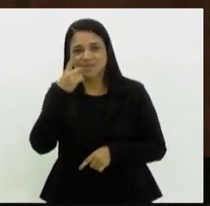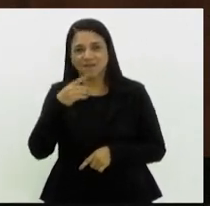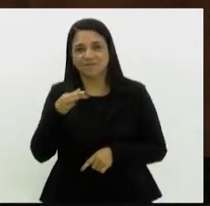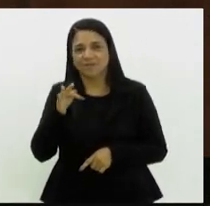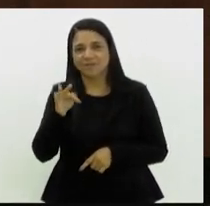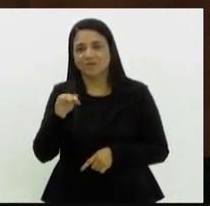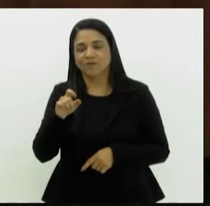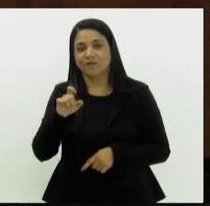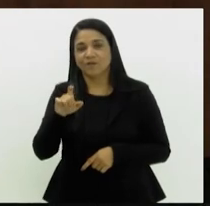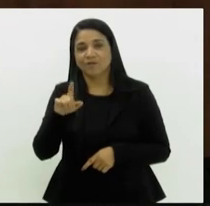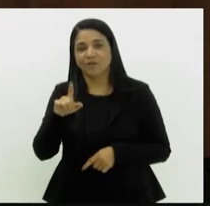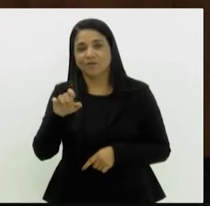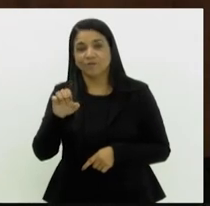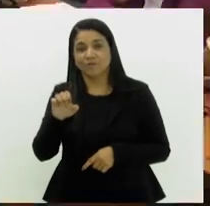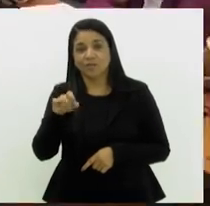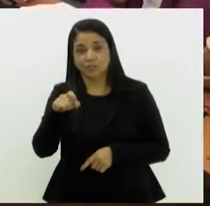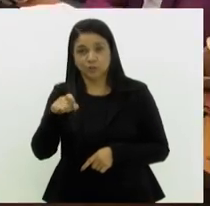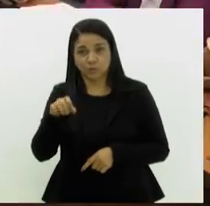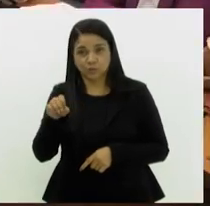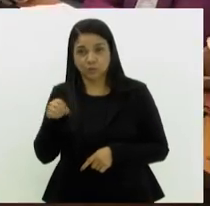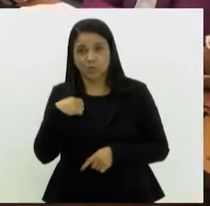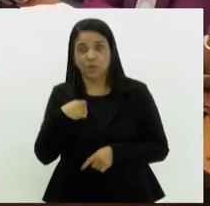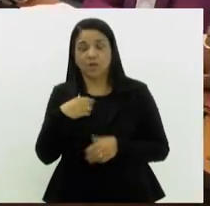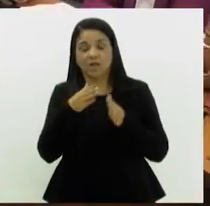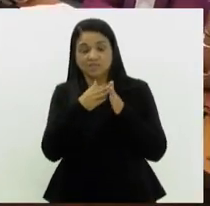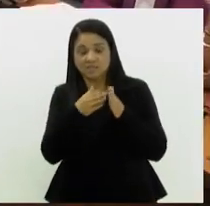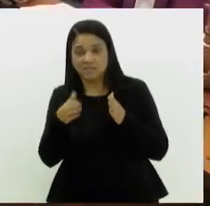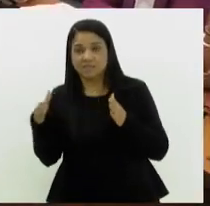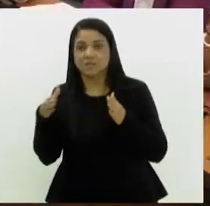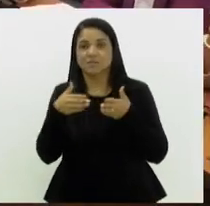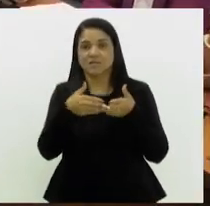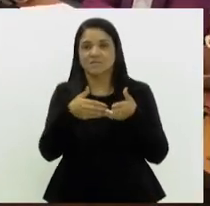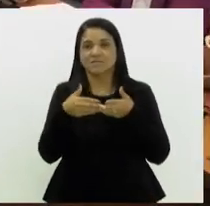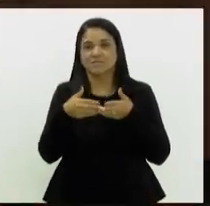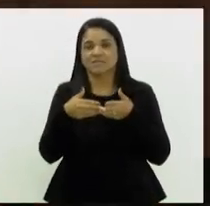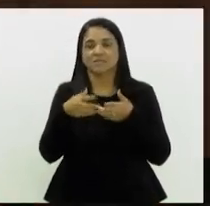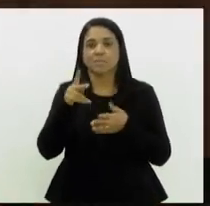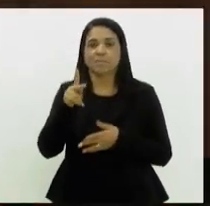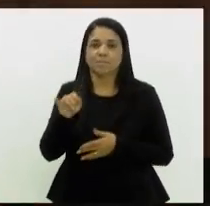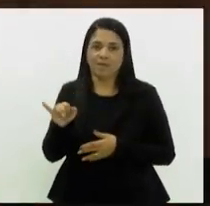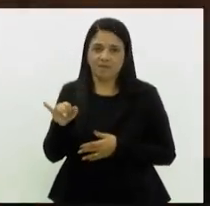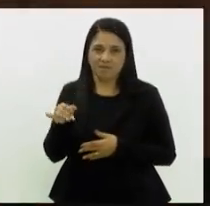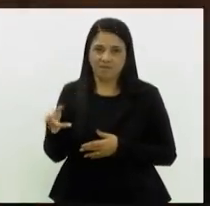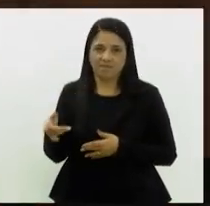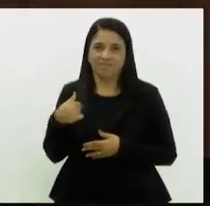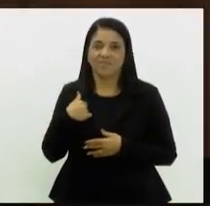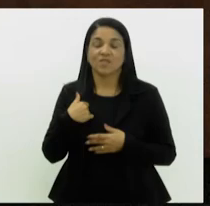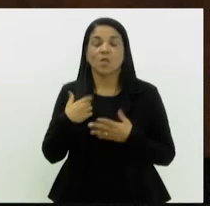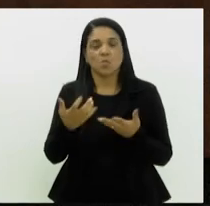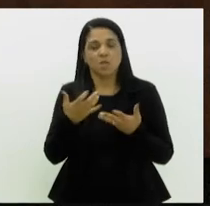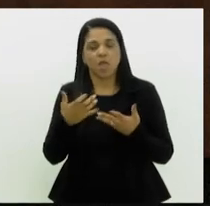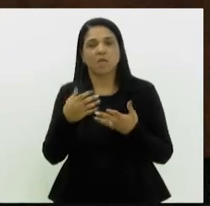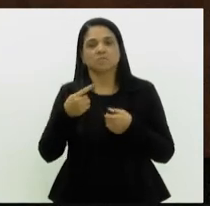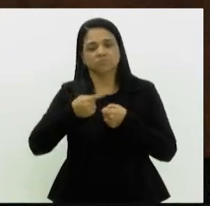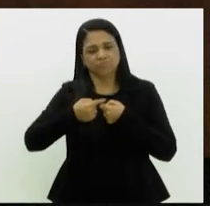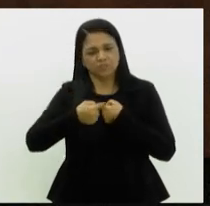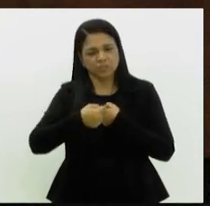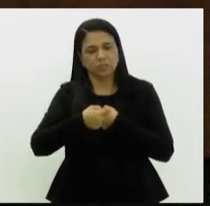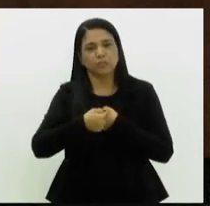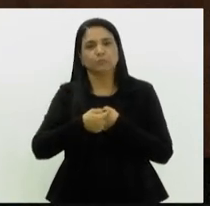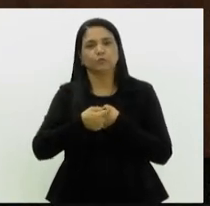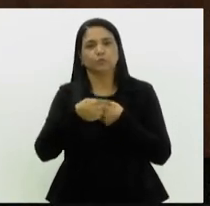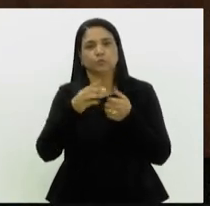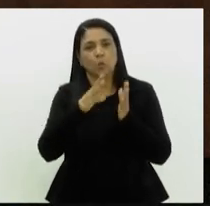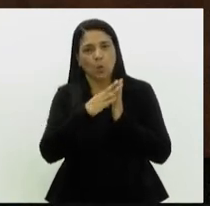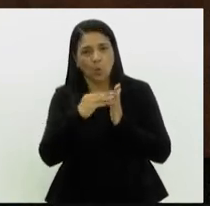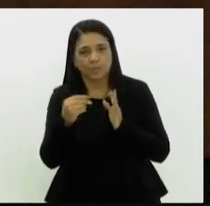casa, junto de outros colegas, a extensão da licença paternidade para os servidores estaduais. Então, espero que os nossos municípios reproduzam isso, que seja pelo meio